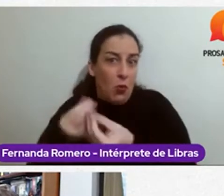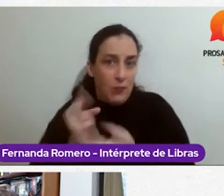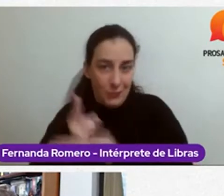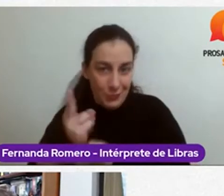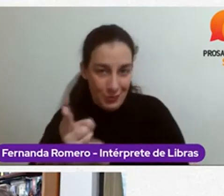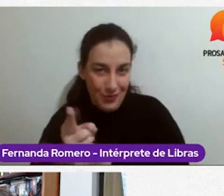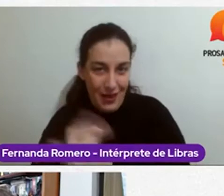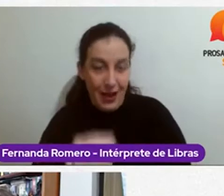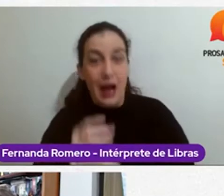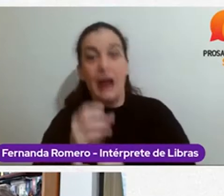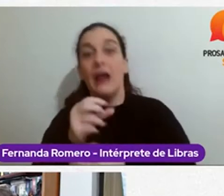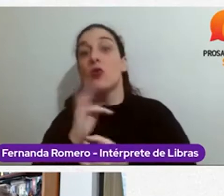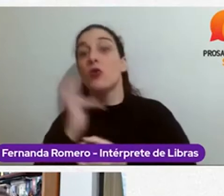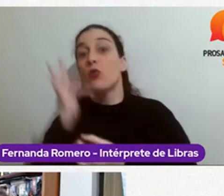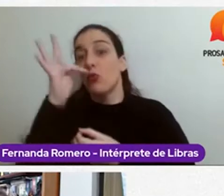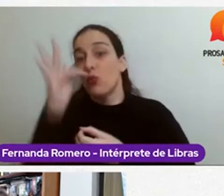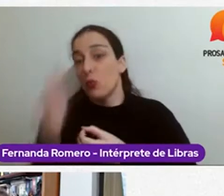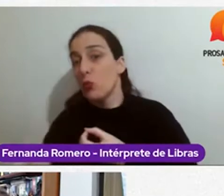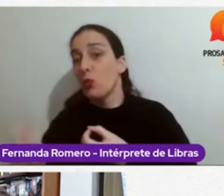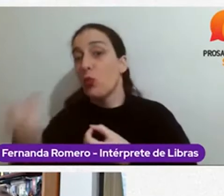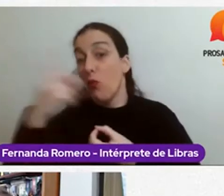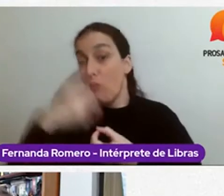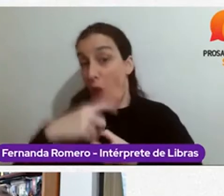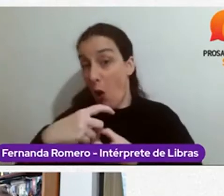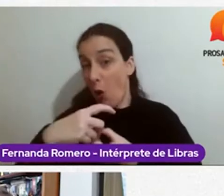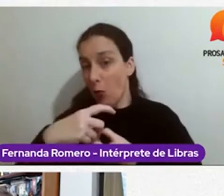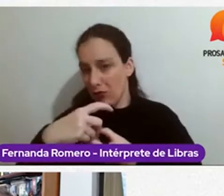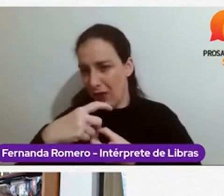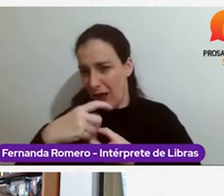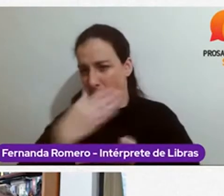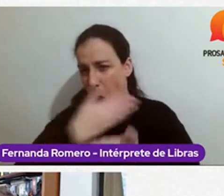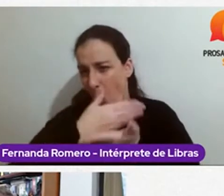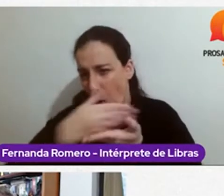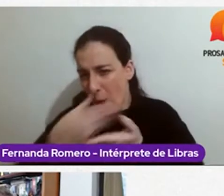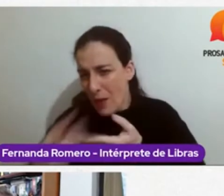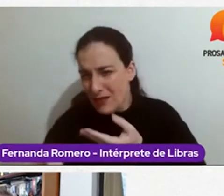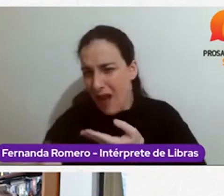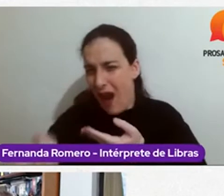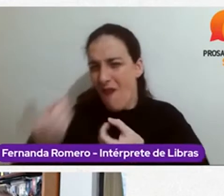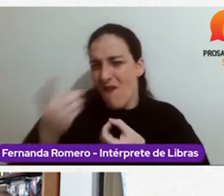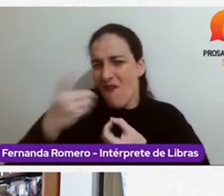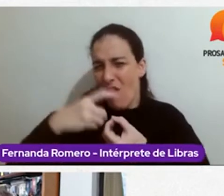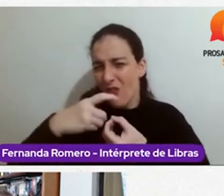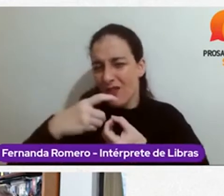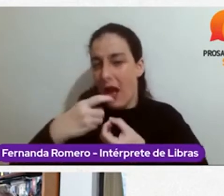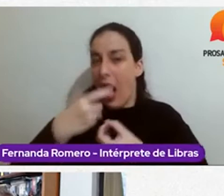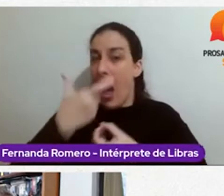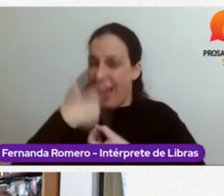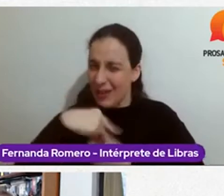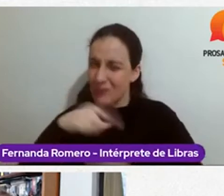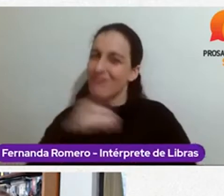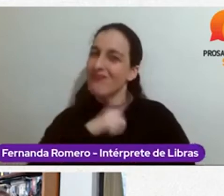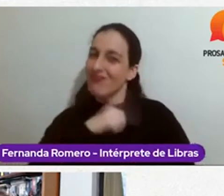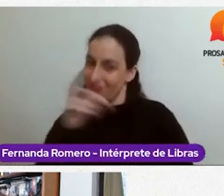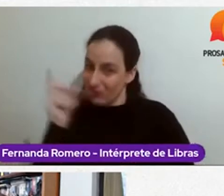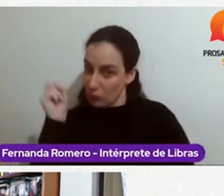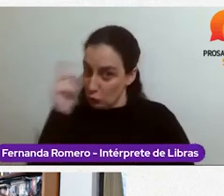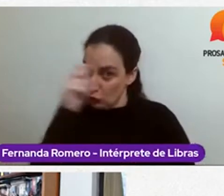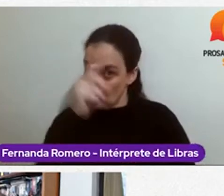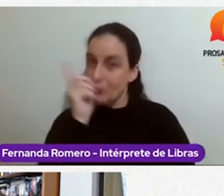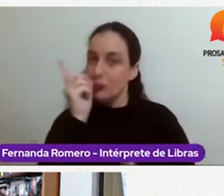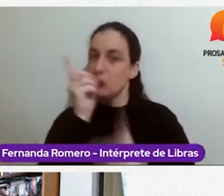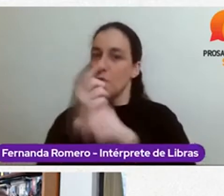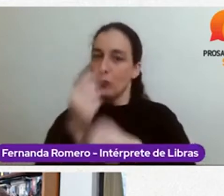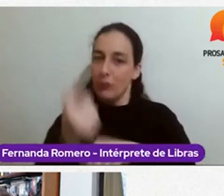E quando voltar, quando as coisas recomeçarem a acontecer, eu acho que a gente vai ter essa dificuldade de